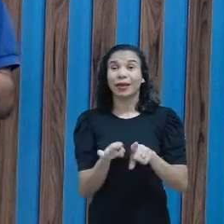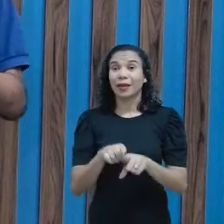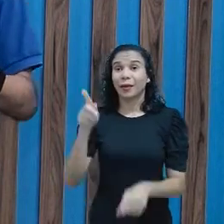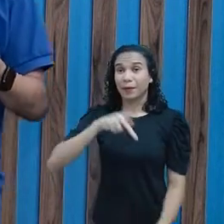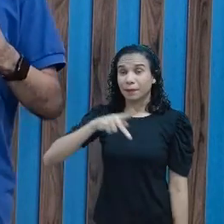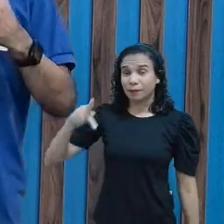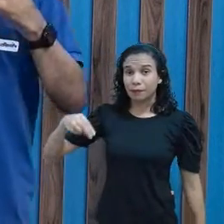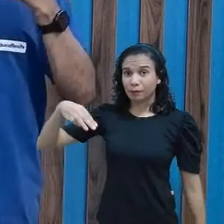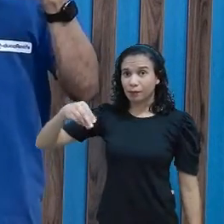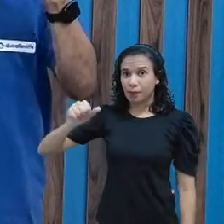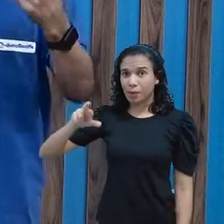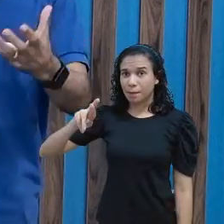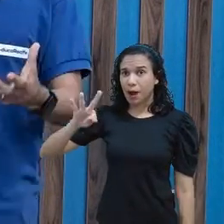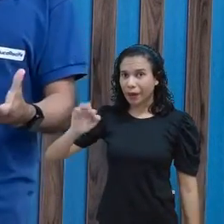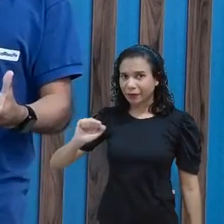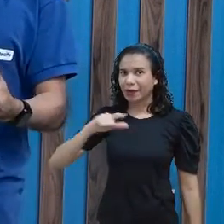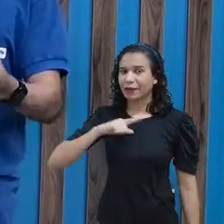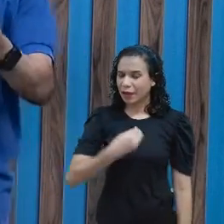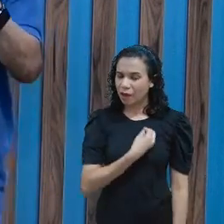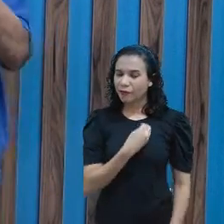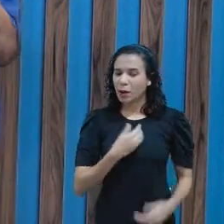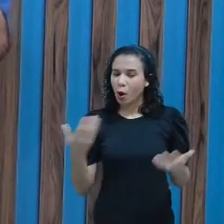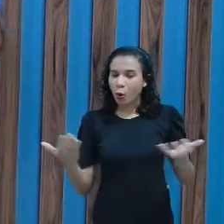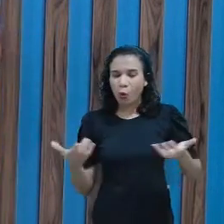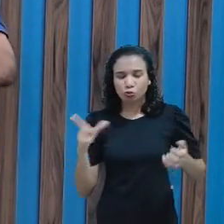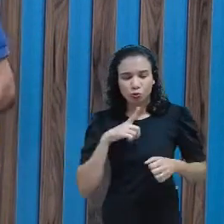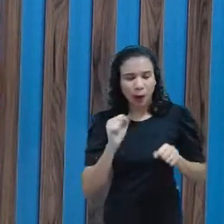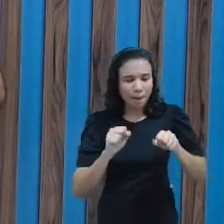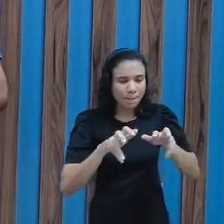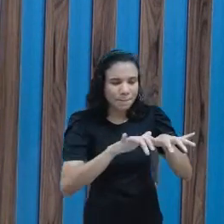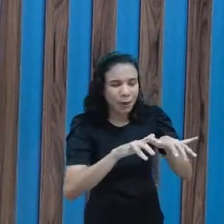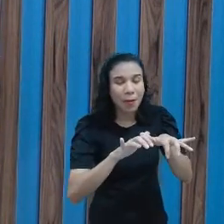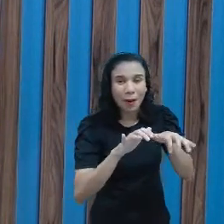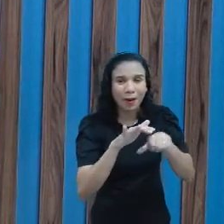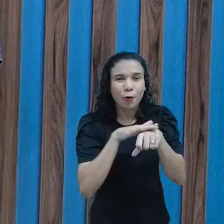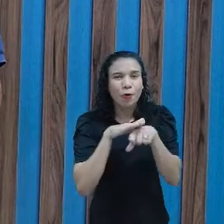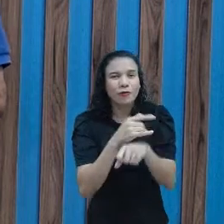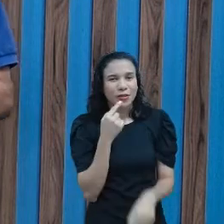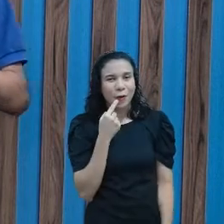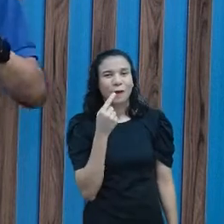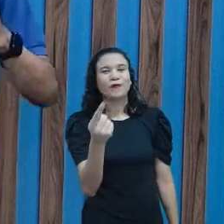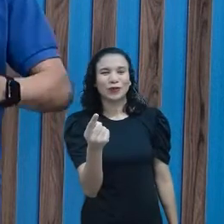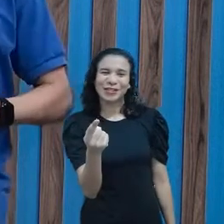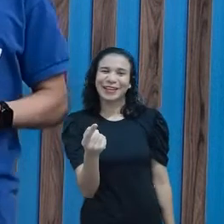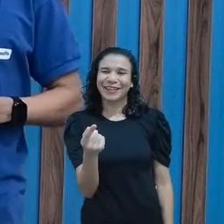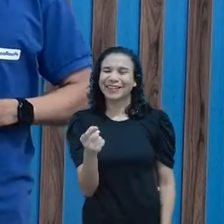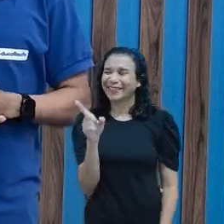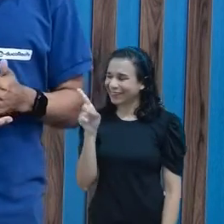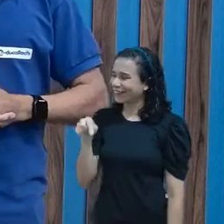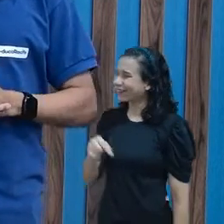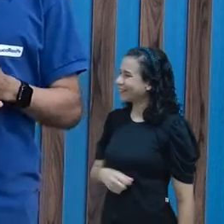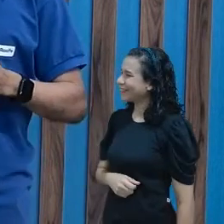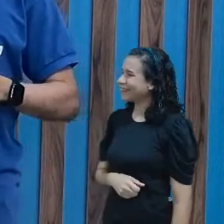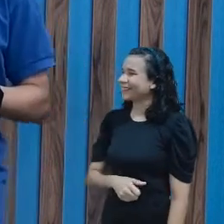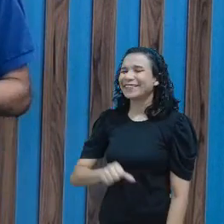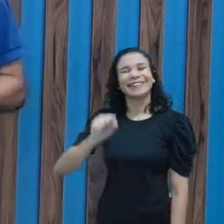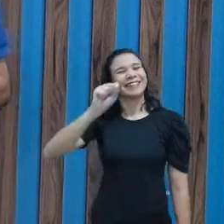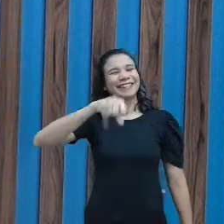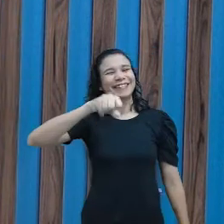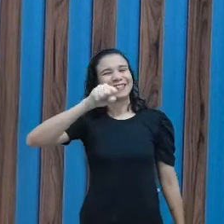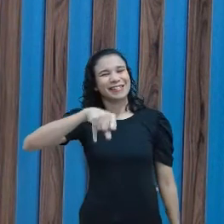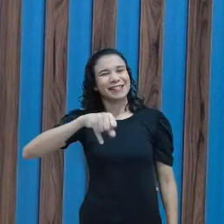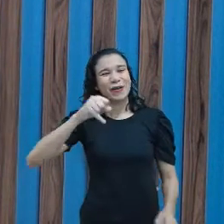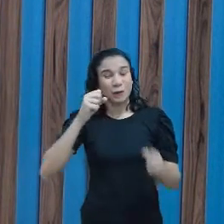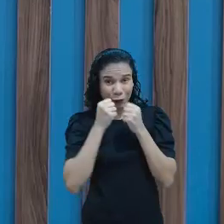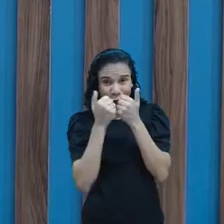professora Marta é aquela que está no chat hoje, é aquela professora que vai conversar com você aí no chat. Não é isso, professora? Isso mesmo.